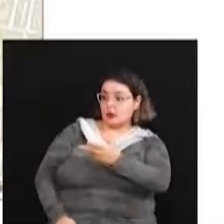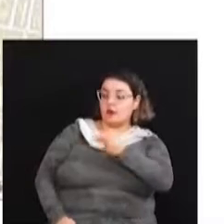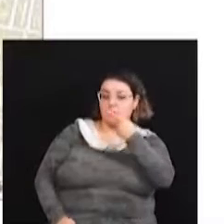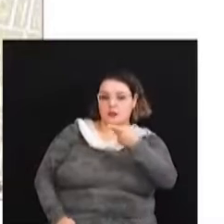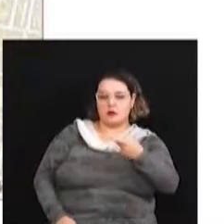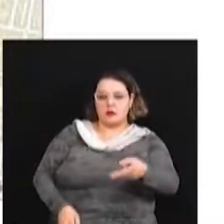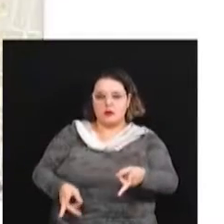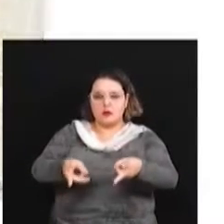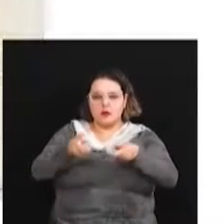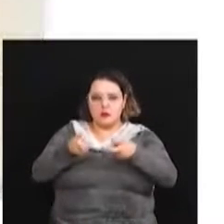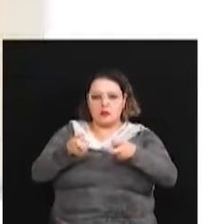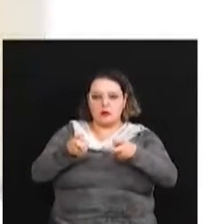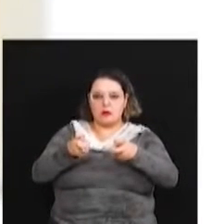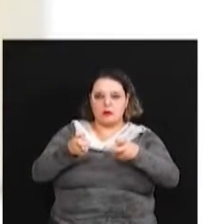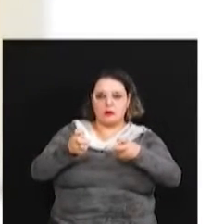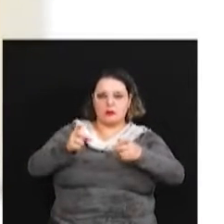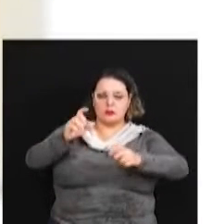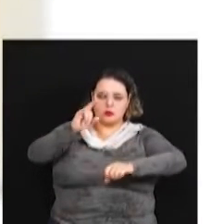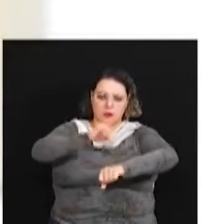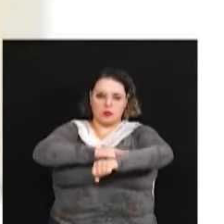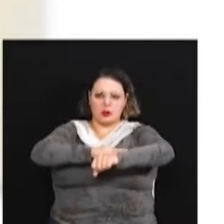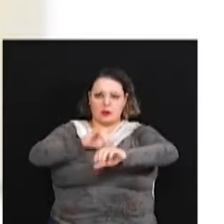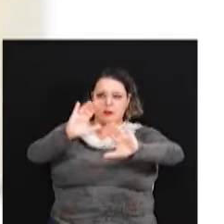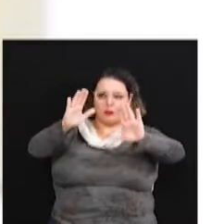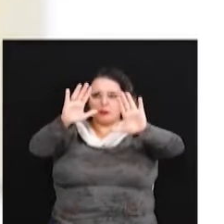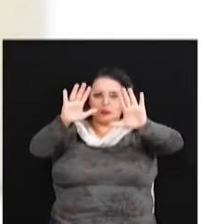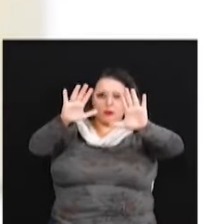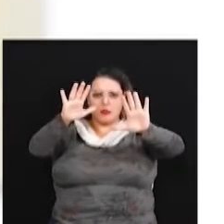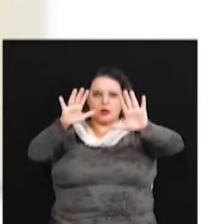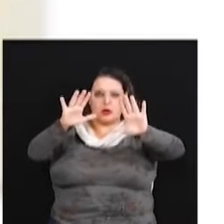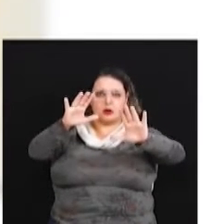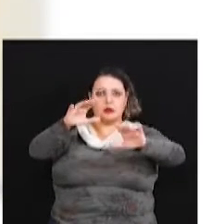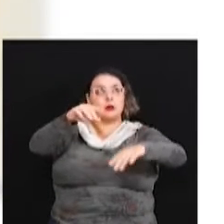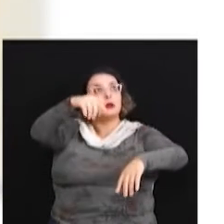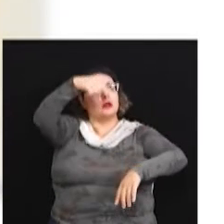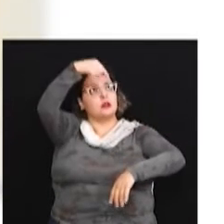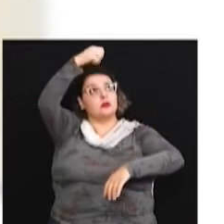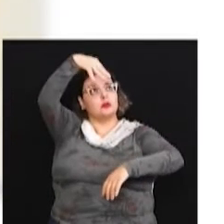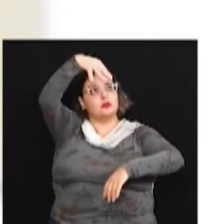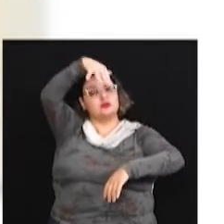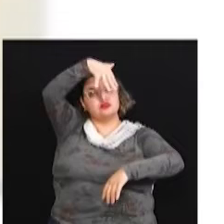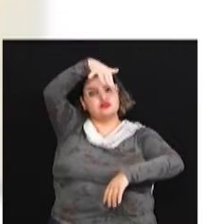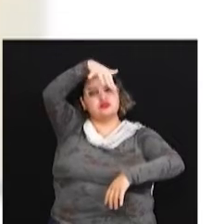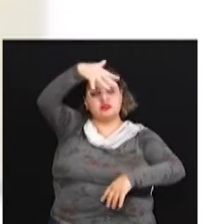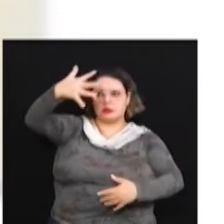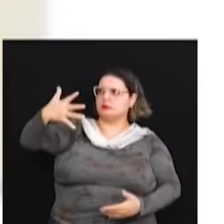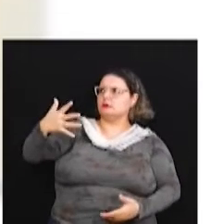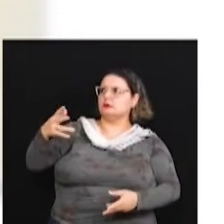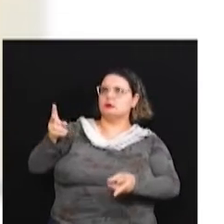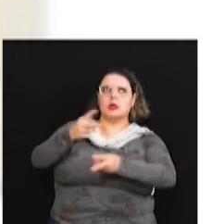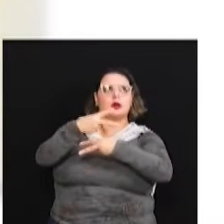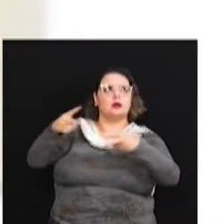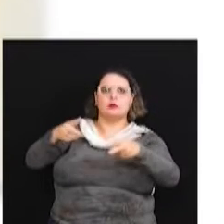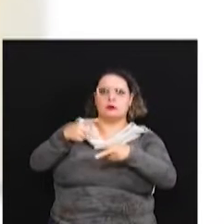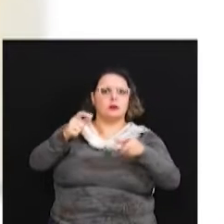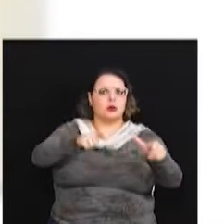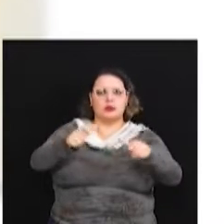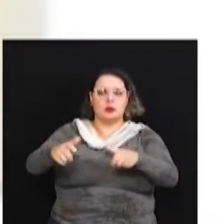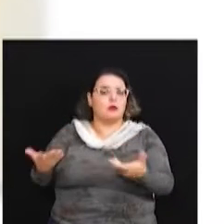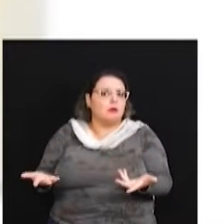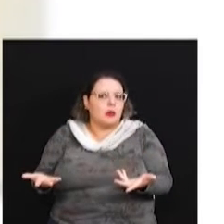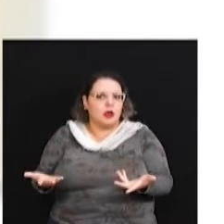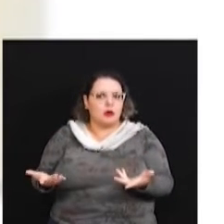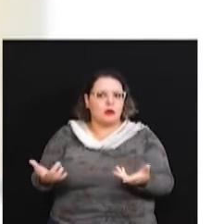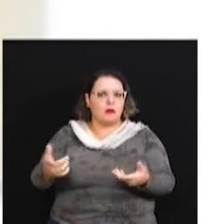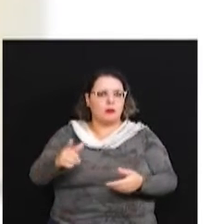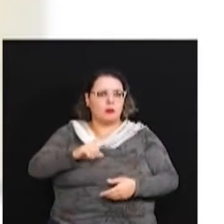que percebeu o espelho do banheiro e o pendente da sala balançarem e que não ventava dentro desses dois ambientes